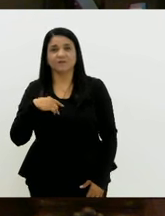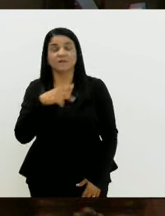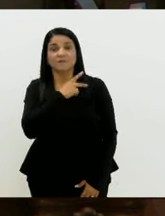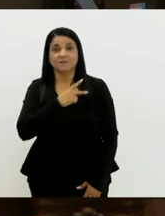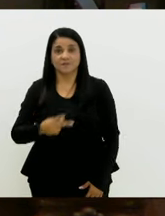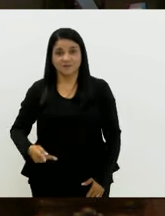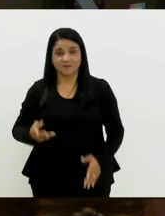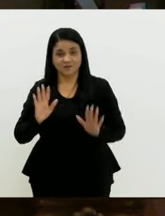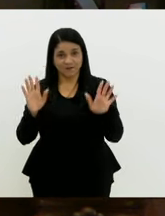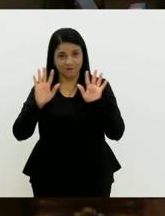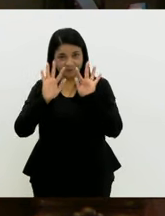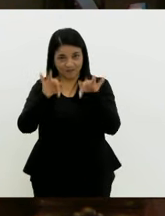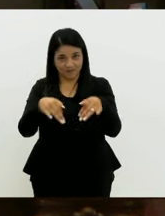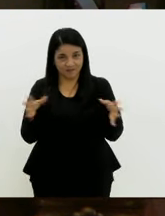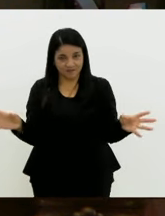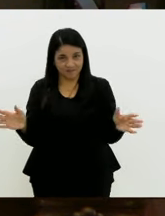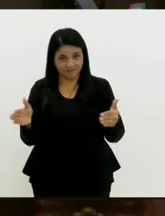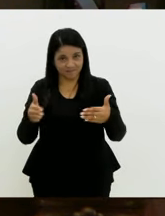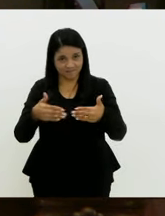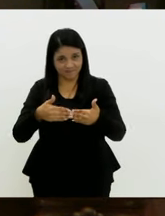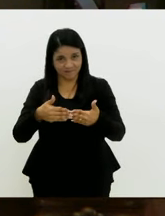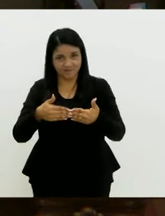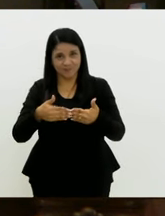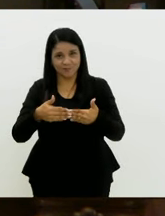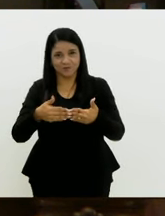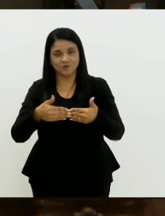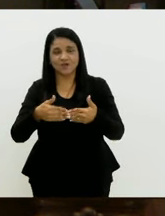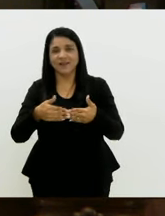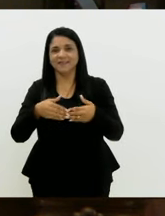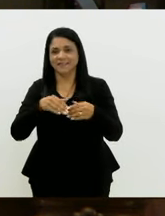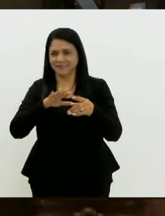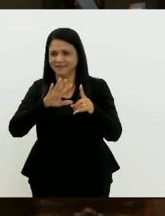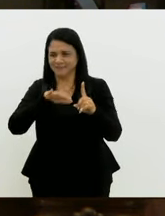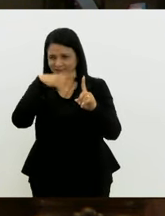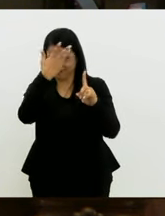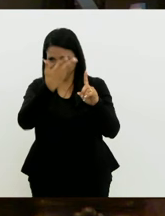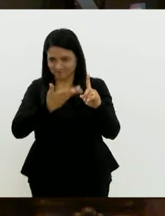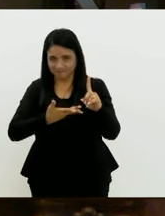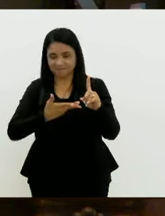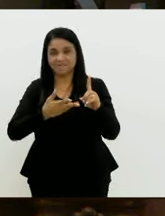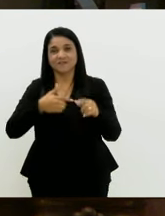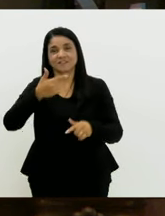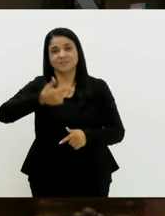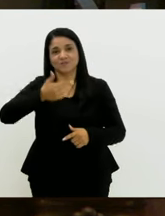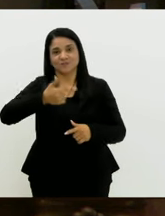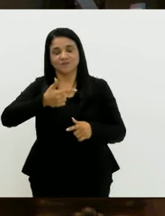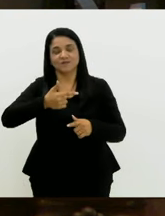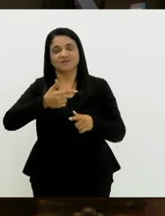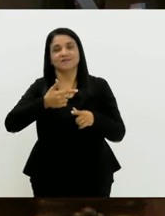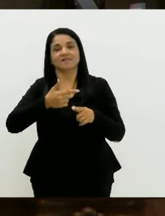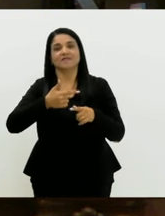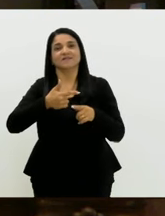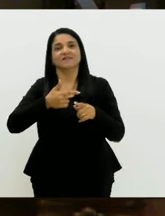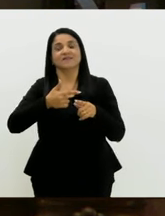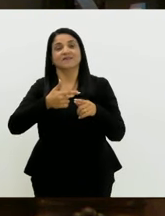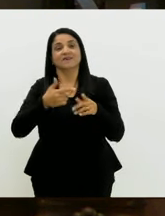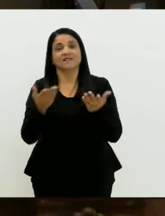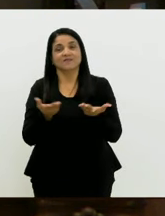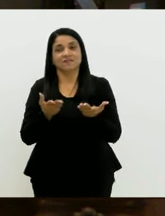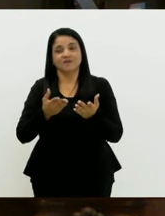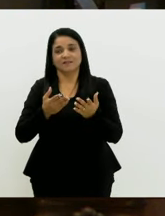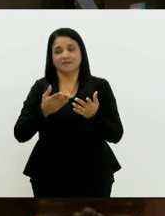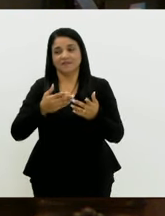declara encerrada a sessão solene de abertura da segunda sessão legislativa da 13ª